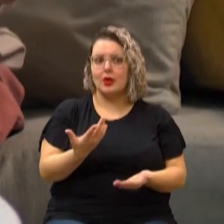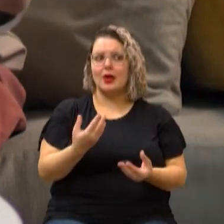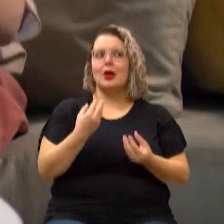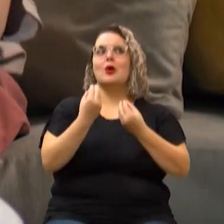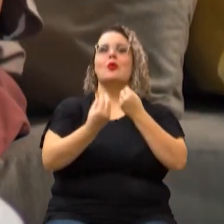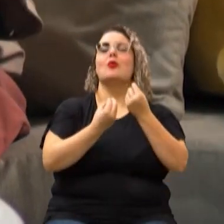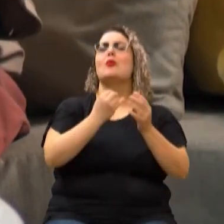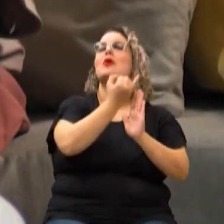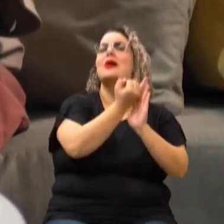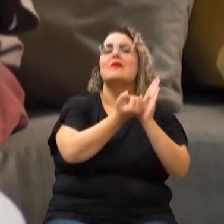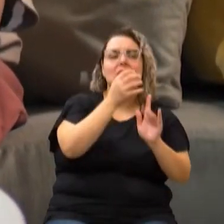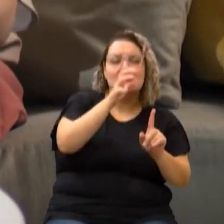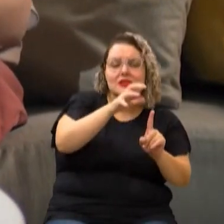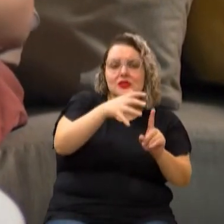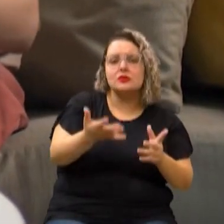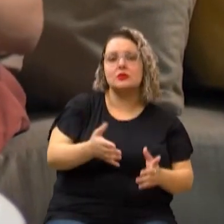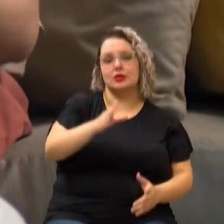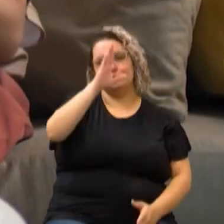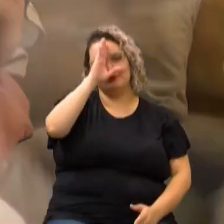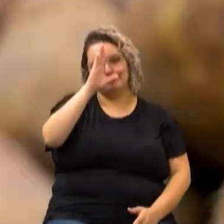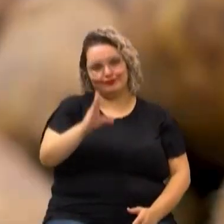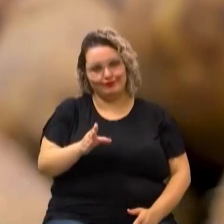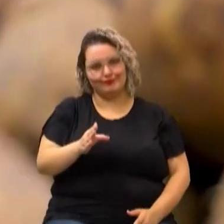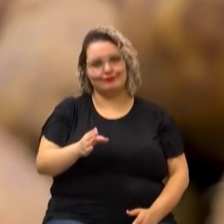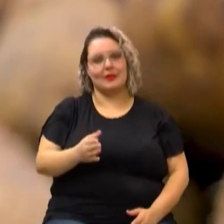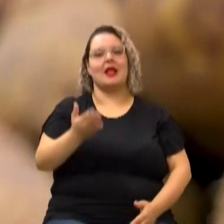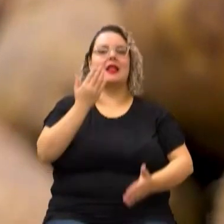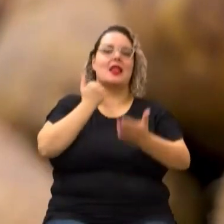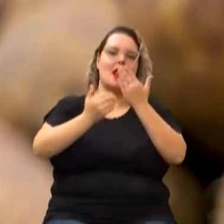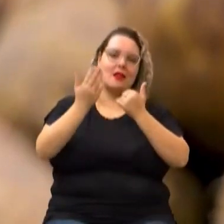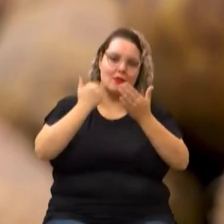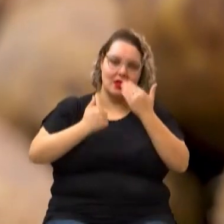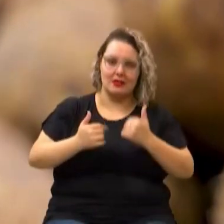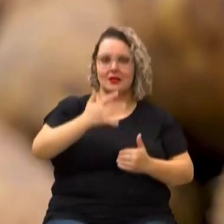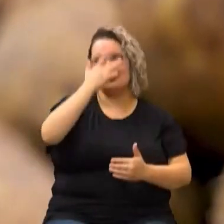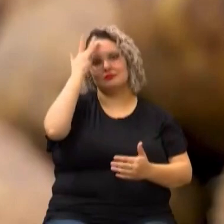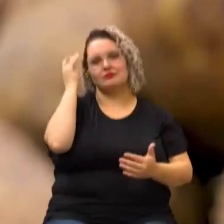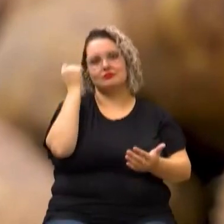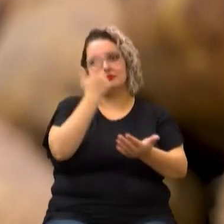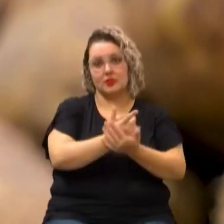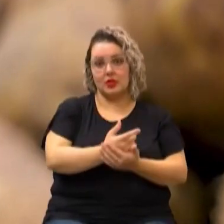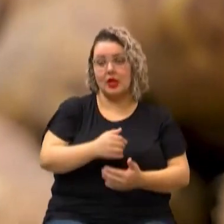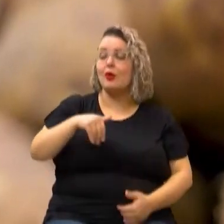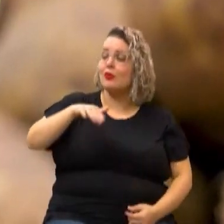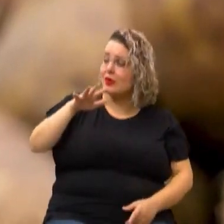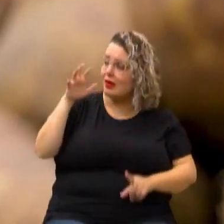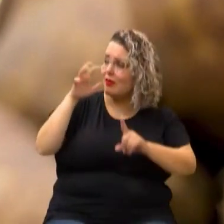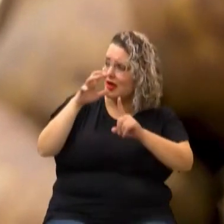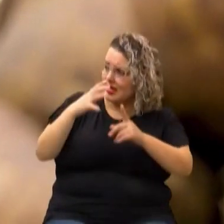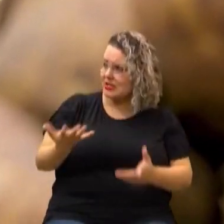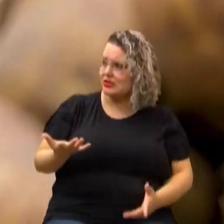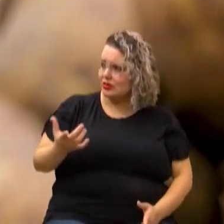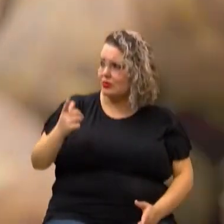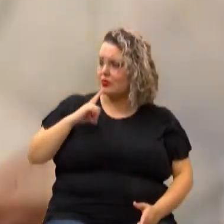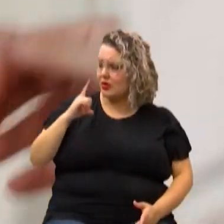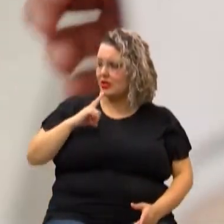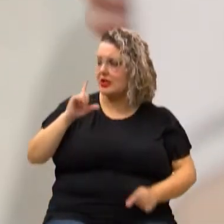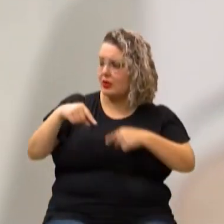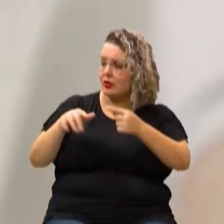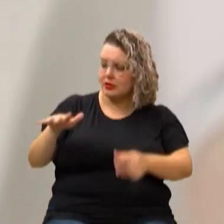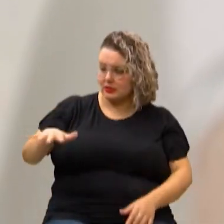começa, de fato, a ter impactos muito mais lá na frente. Vamos tentar refletir uma seguinte situação. Se eu não tenho uma